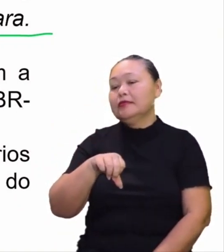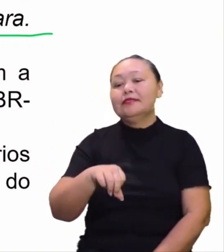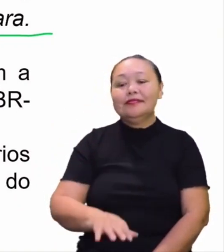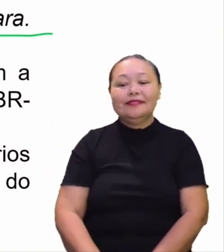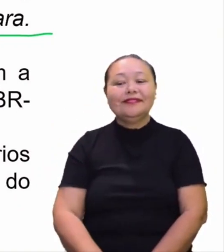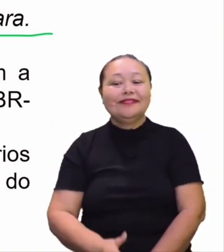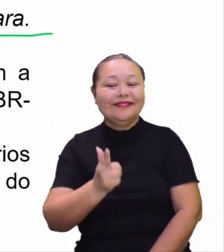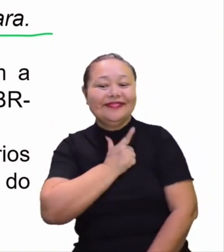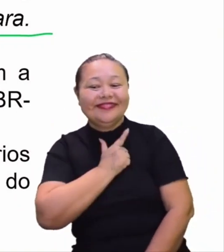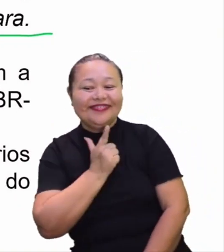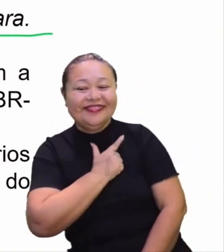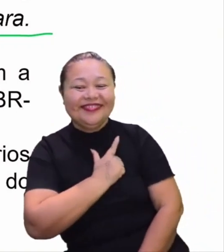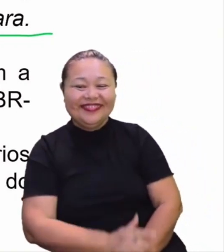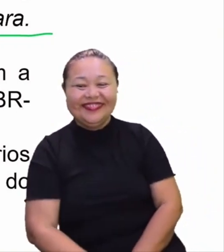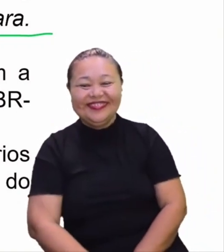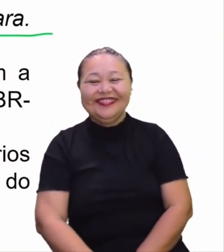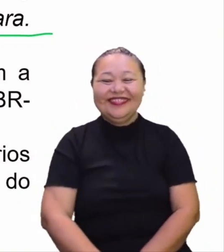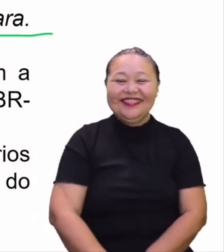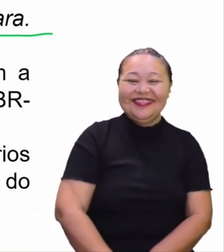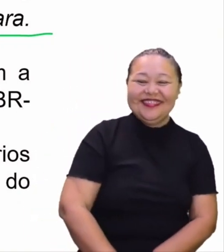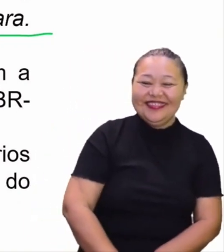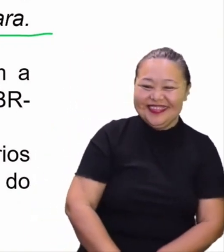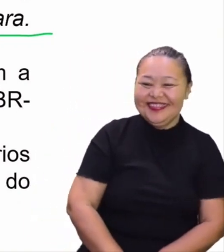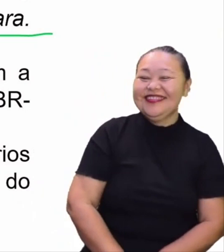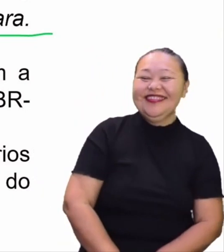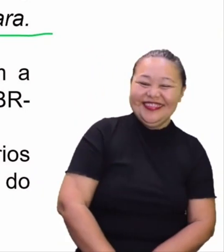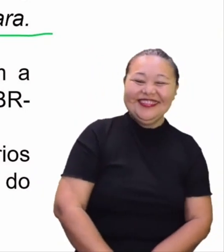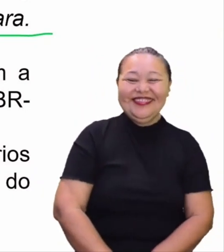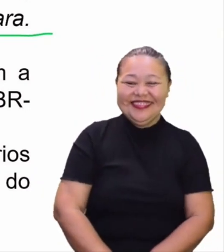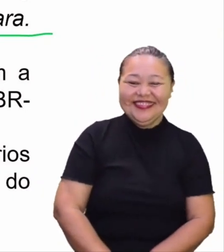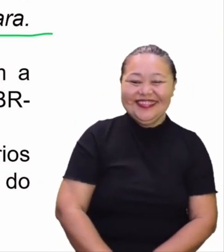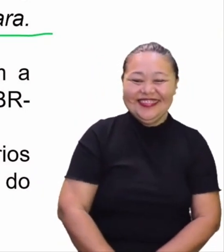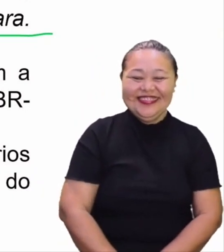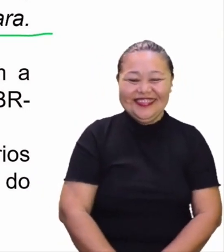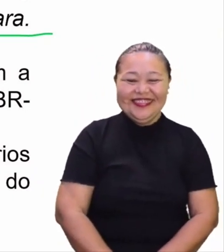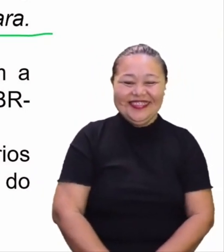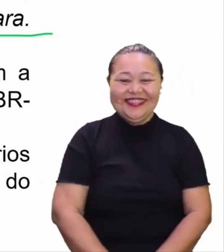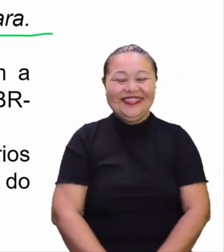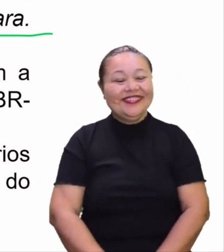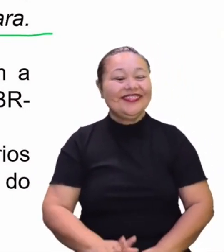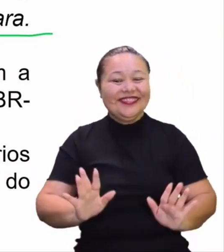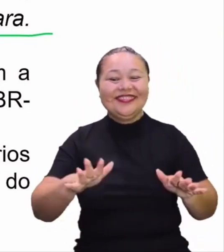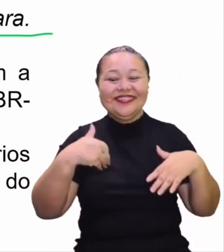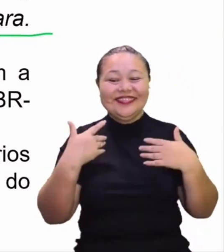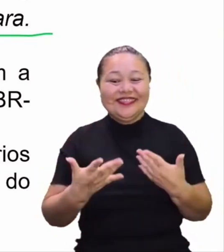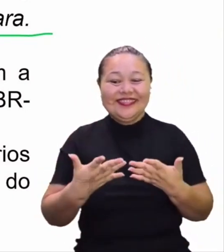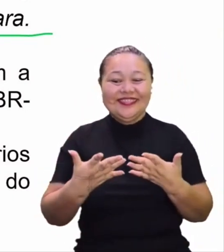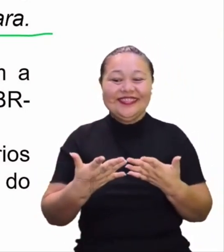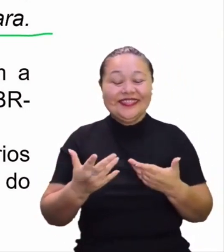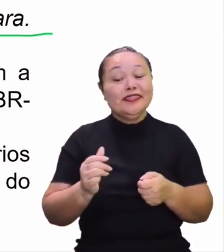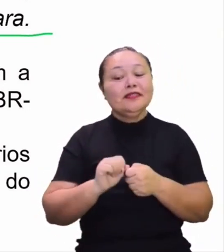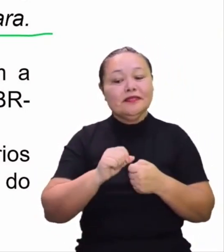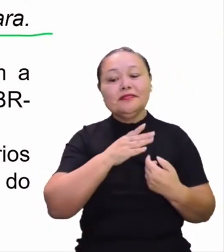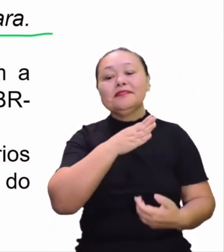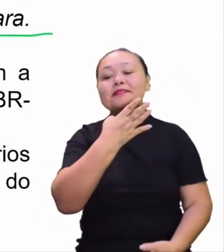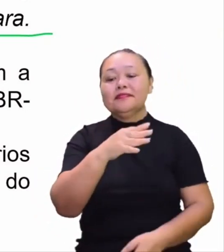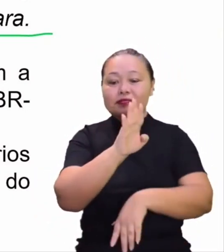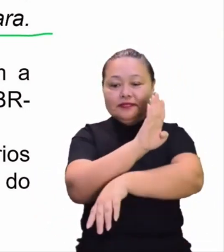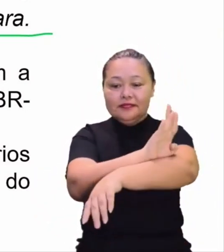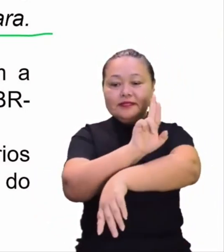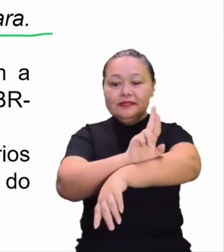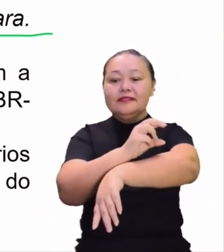lá? É feio, né? Olha aí, você sofreu um pouquinho, né? Pois é. Então, olha só, a Aldelinda já andou